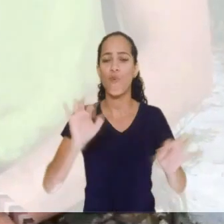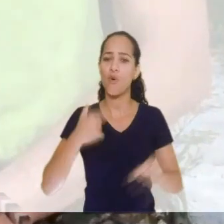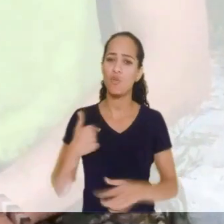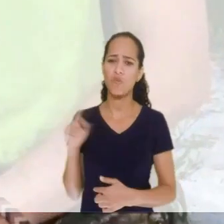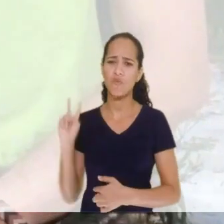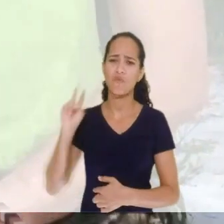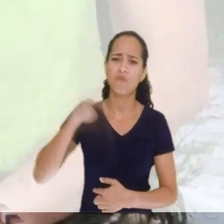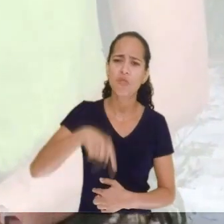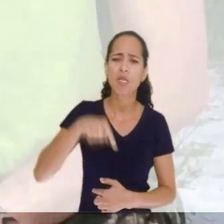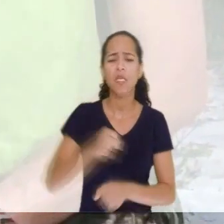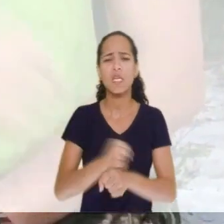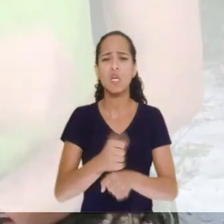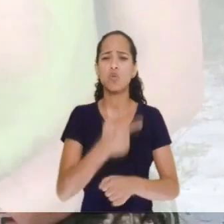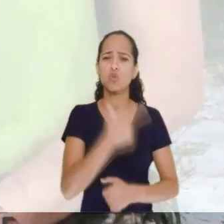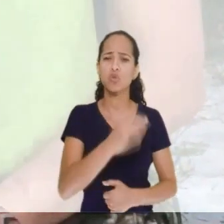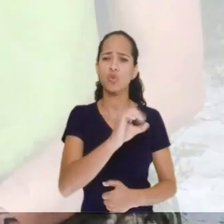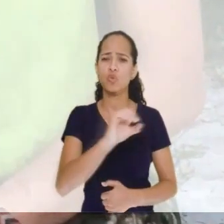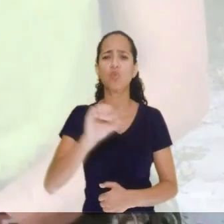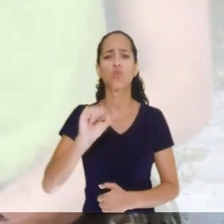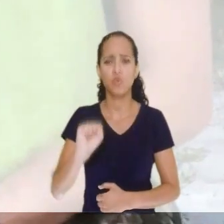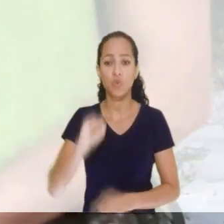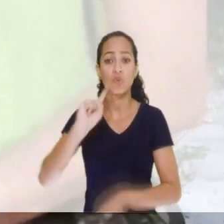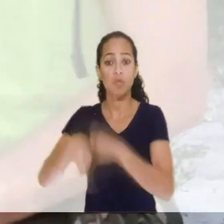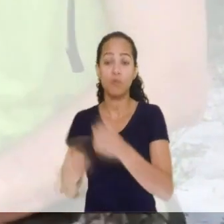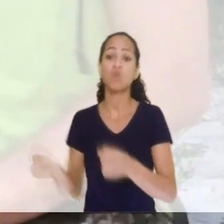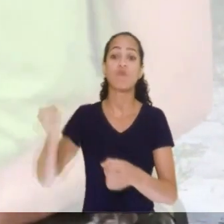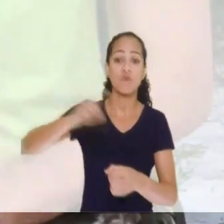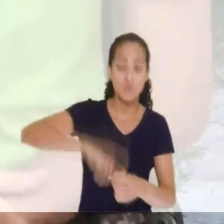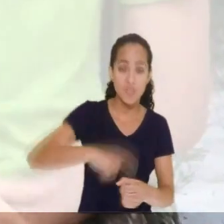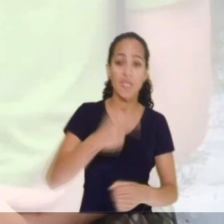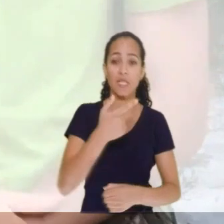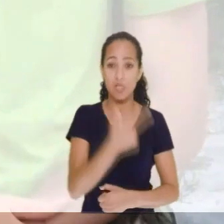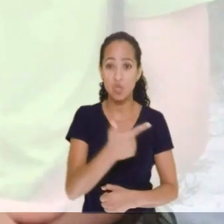parque em 2008, olha. E aí eu voltei aqui em 2018, justamente para tentar